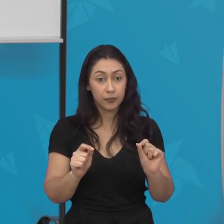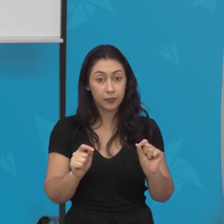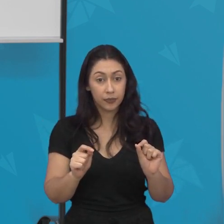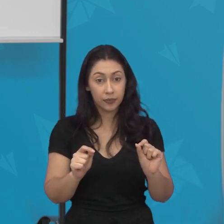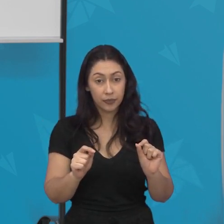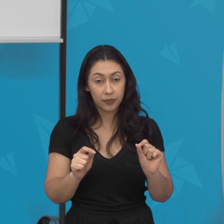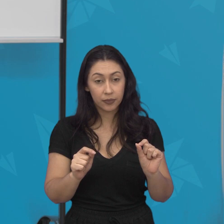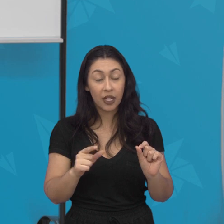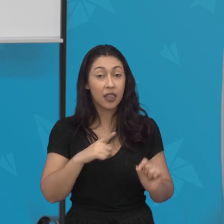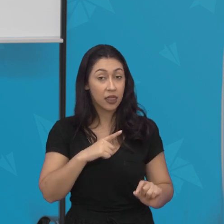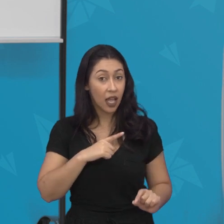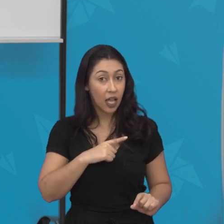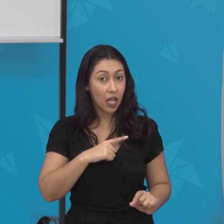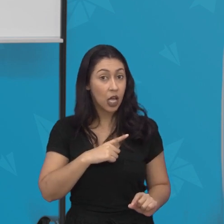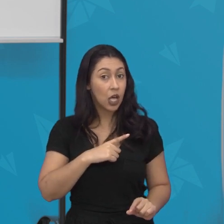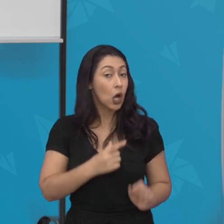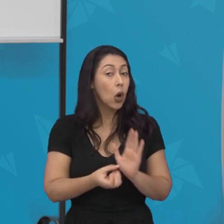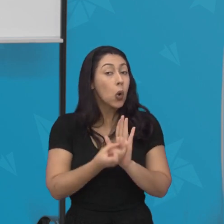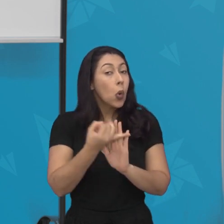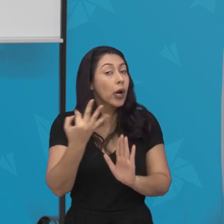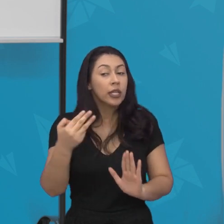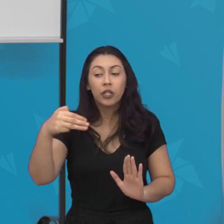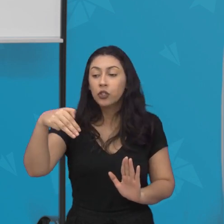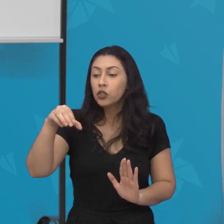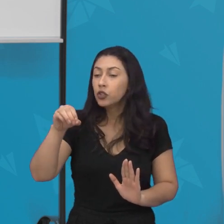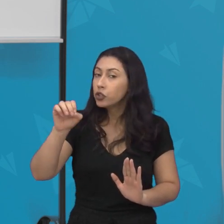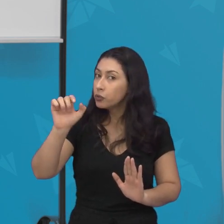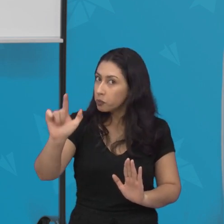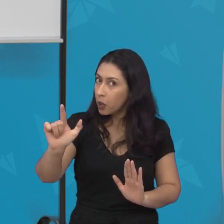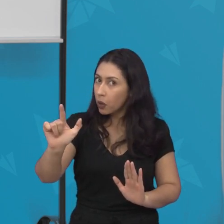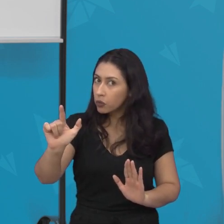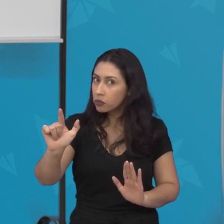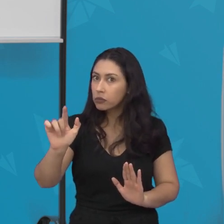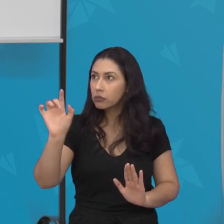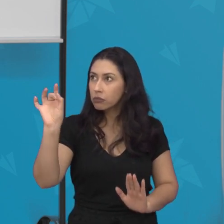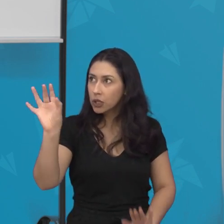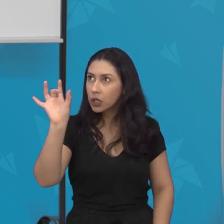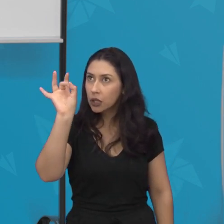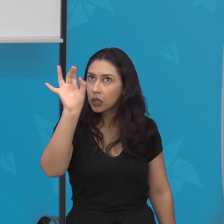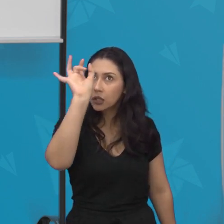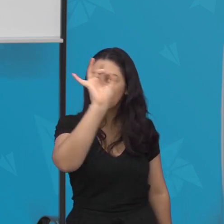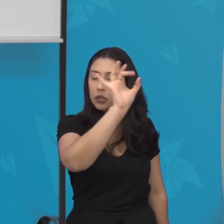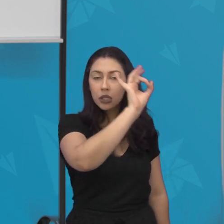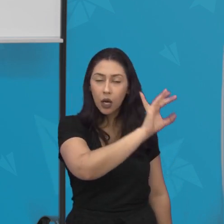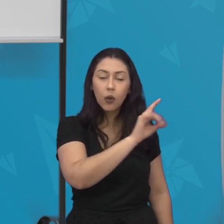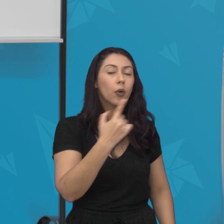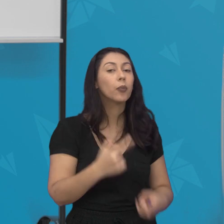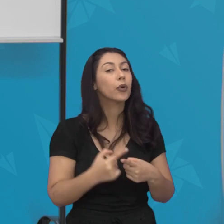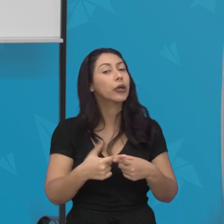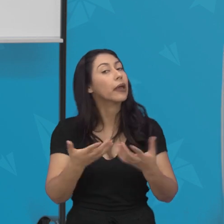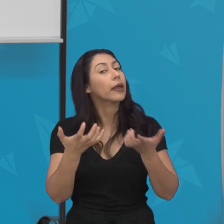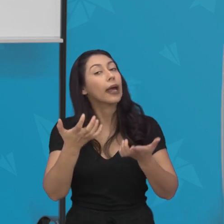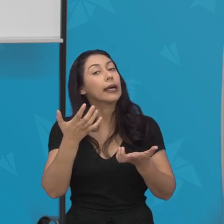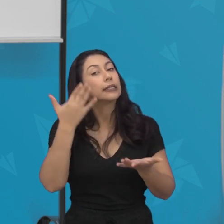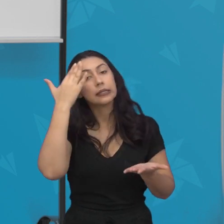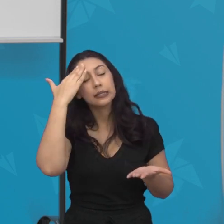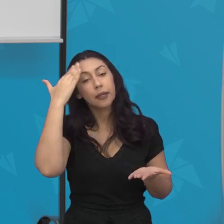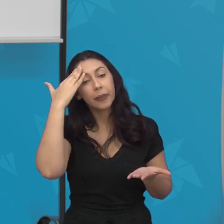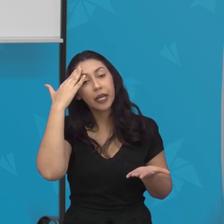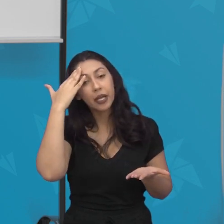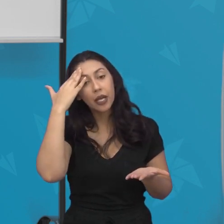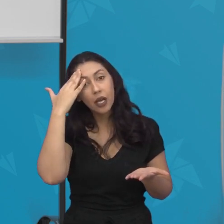de mols que a gente vai ter de cada um que a gente vai precisar, né? Que ele quer saber o que? A massa, a questão dos produtos,